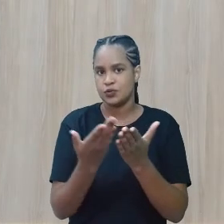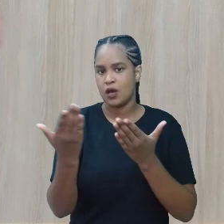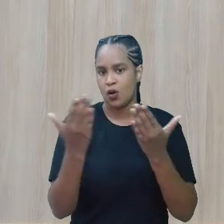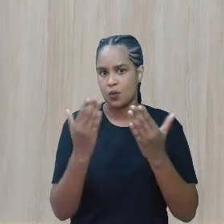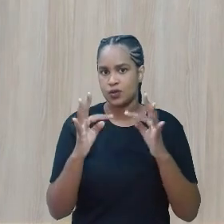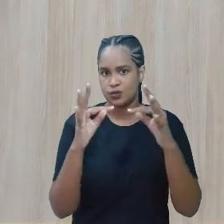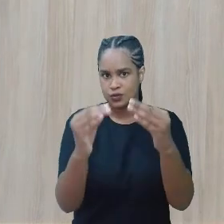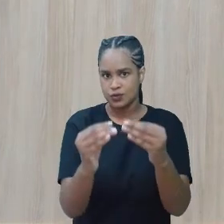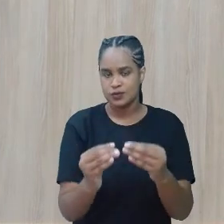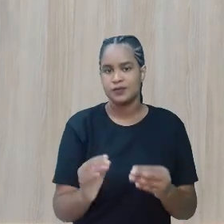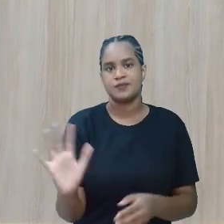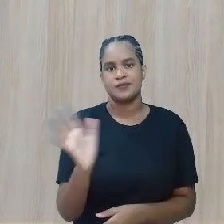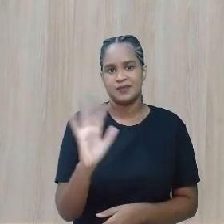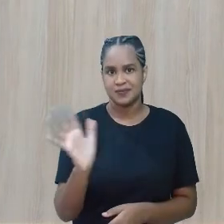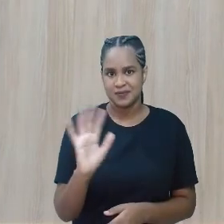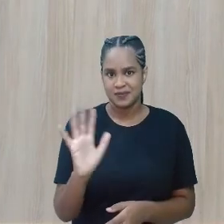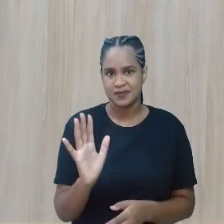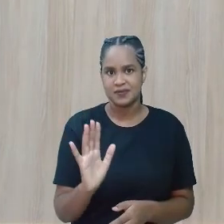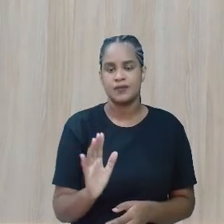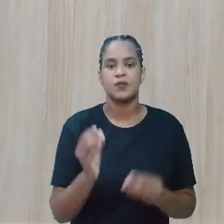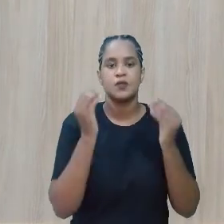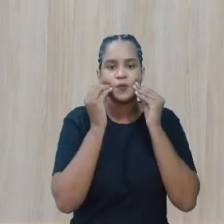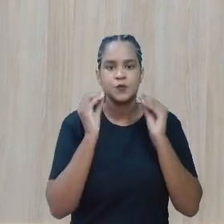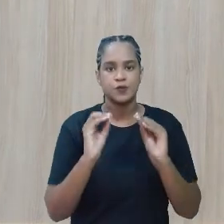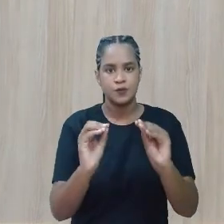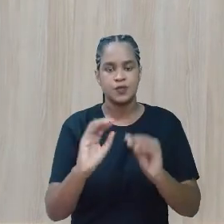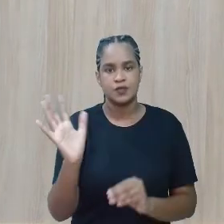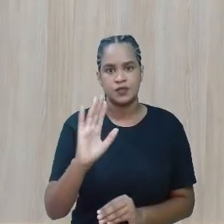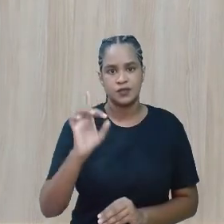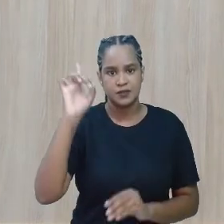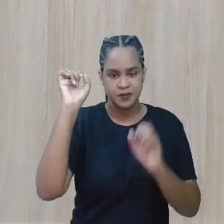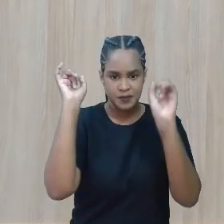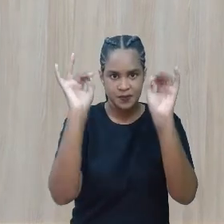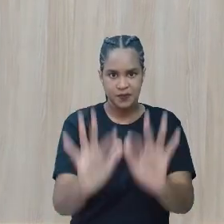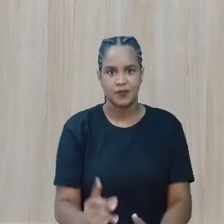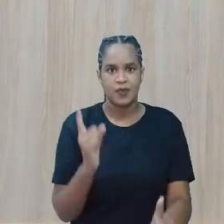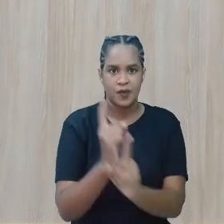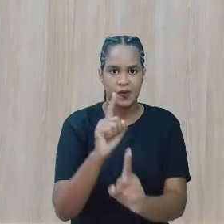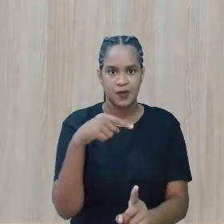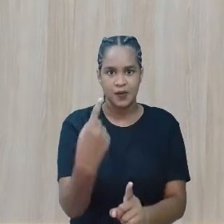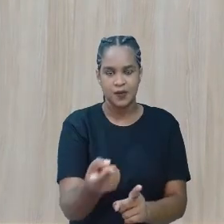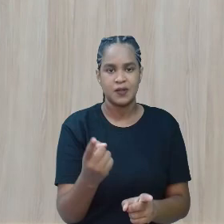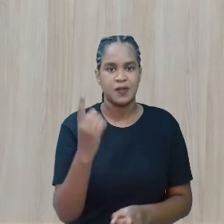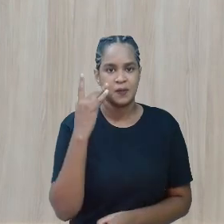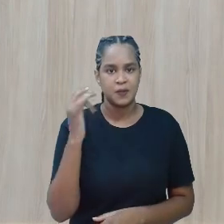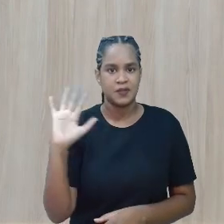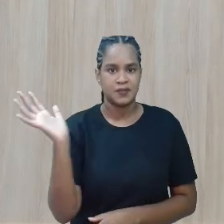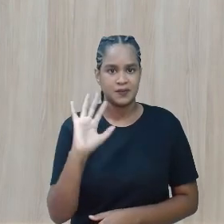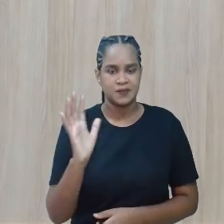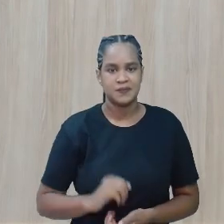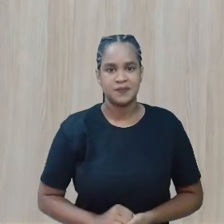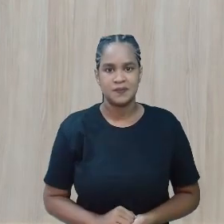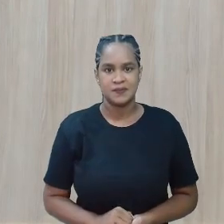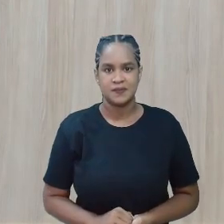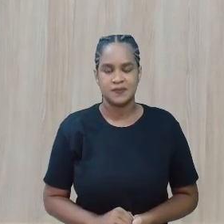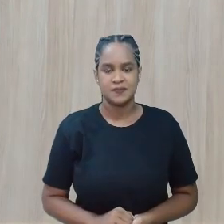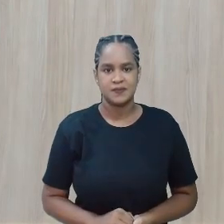bom? Então, tô indo. Cheiro no coração, fiquem com Deus e até amanhã, tá bom? Na nossa próxima aula.